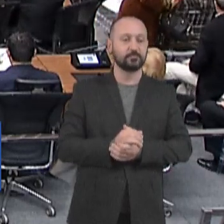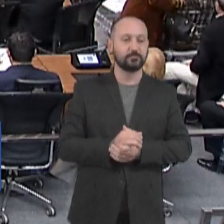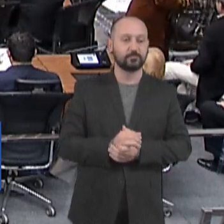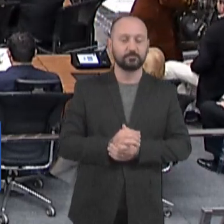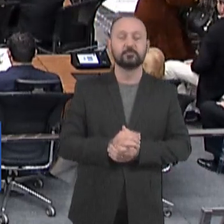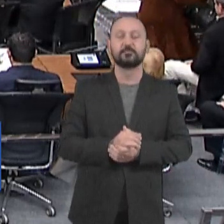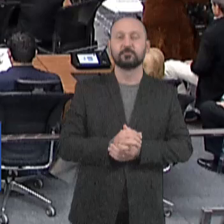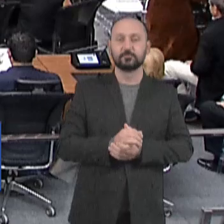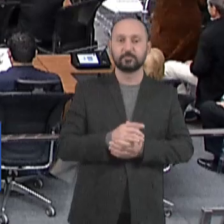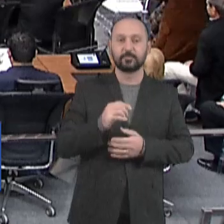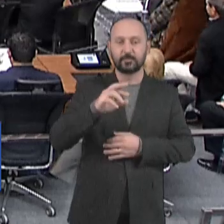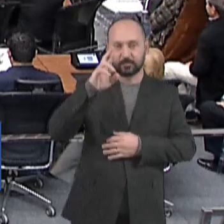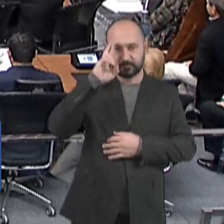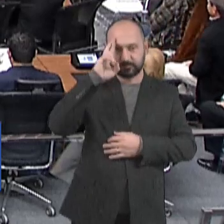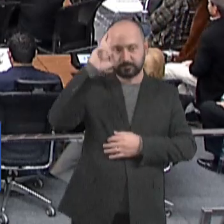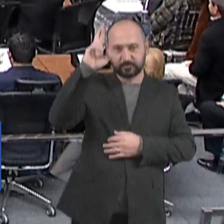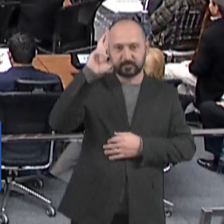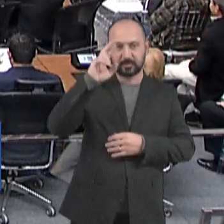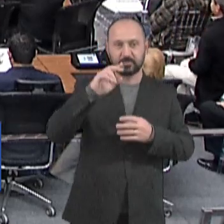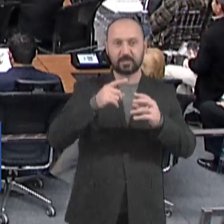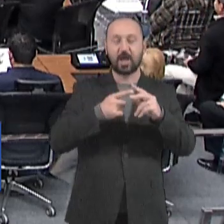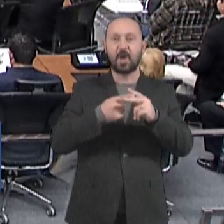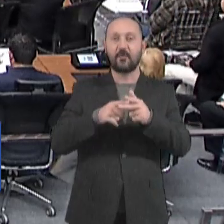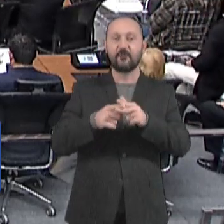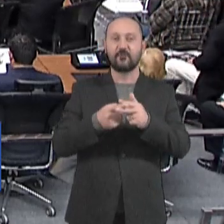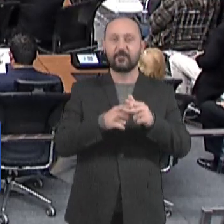Ele que é teólogo, chefe da oficina